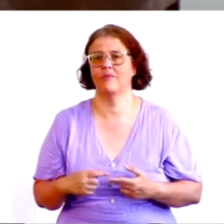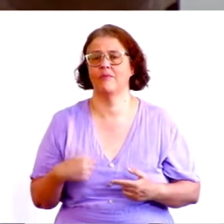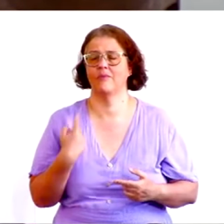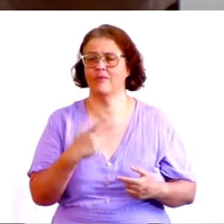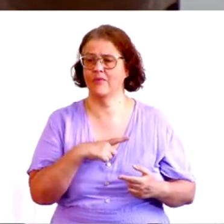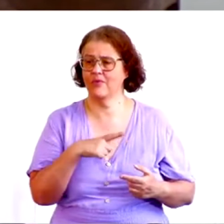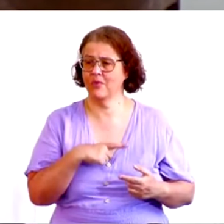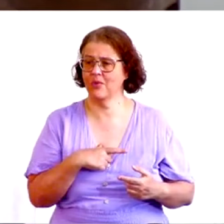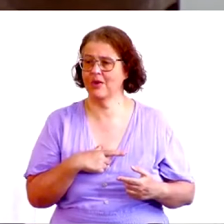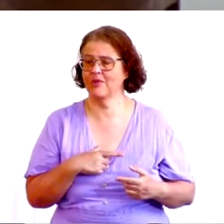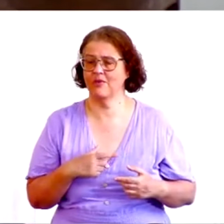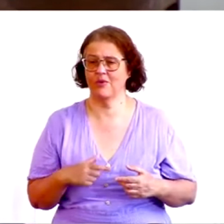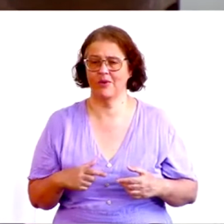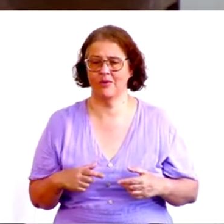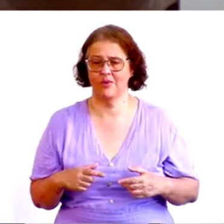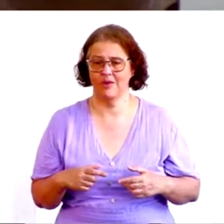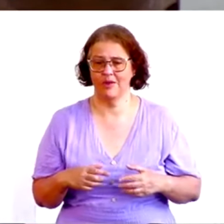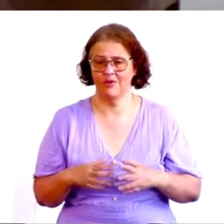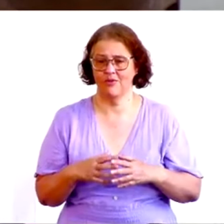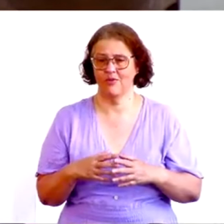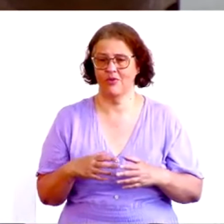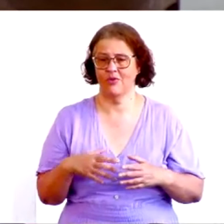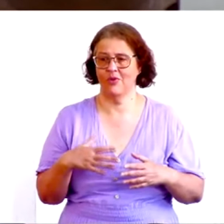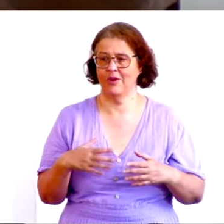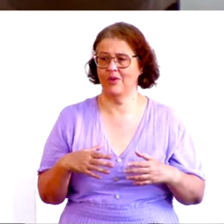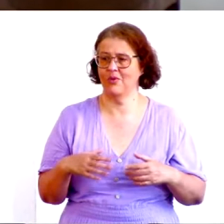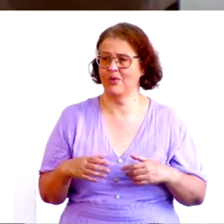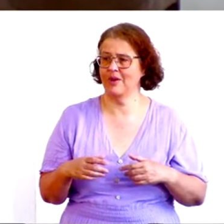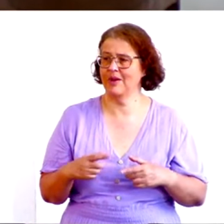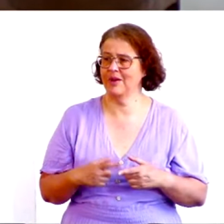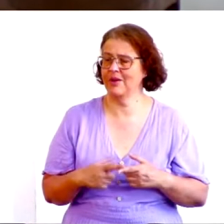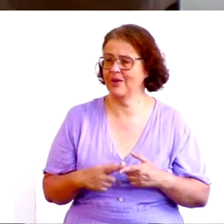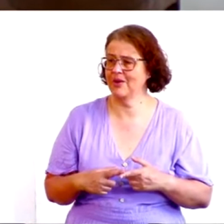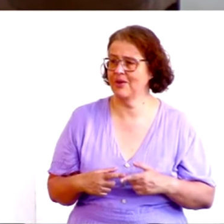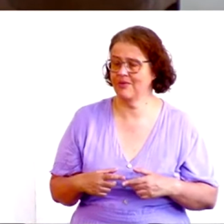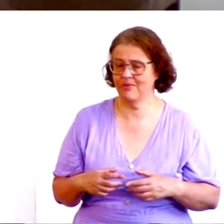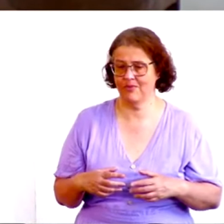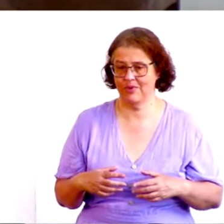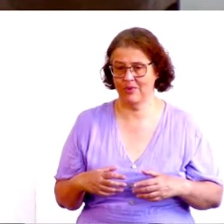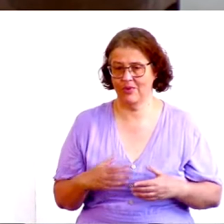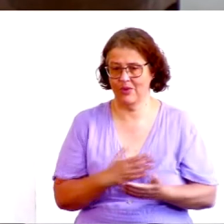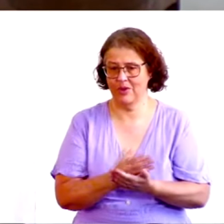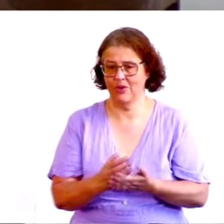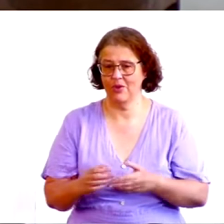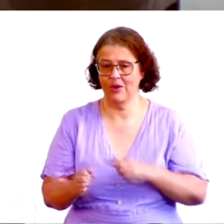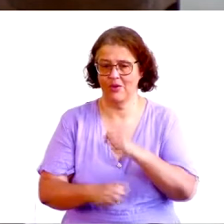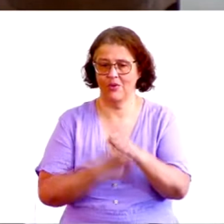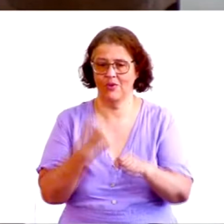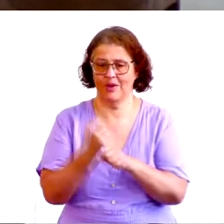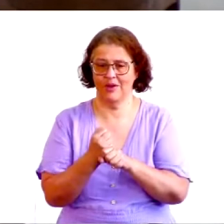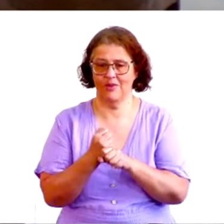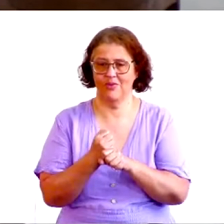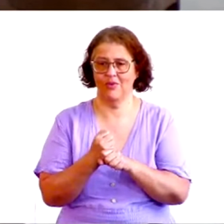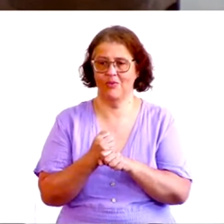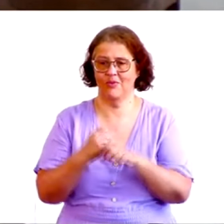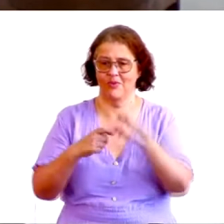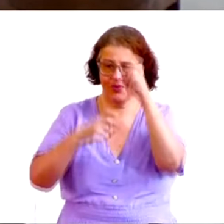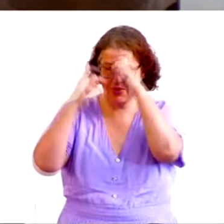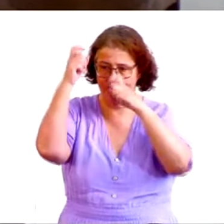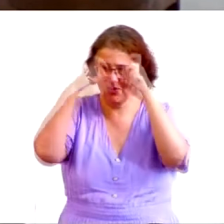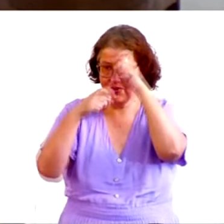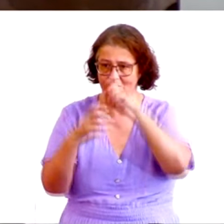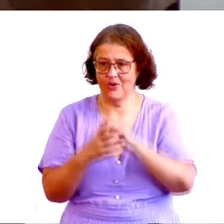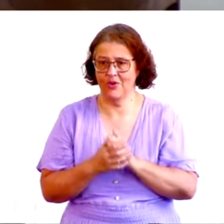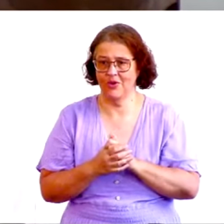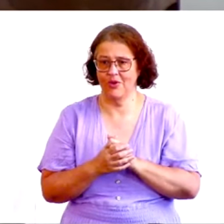desempregados Quando começamos um ano com enfermidade na casa quando começamos um ano com uma preocupação com a fé